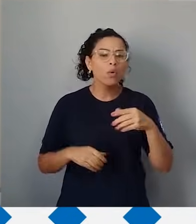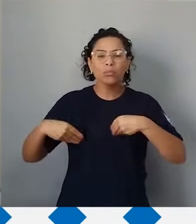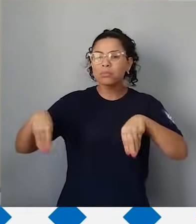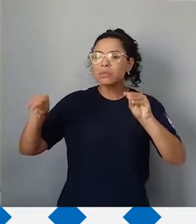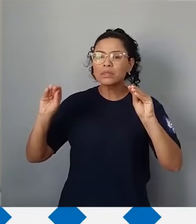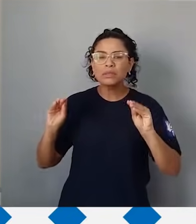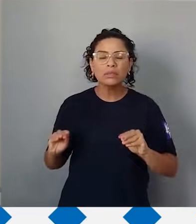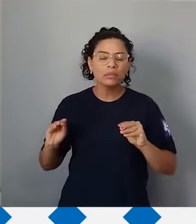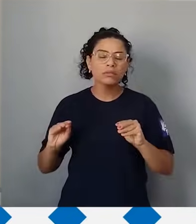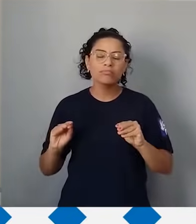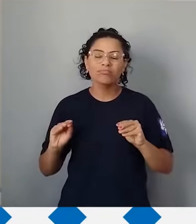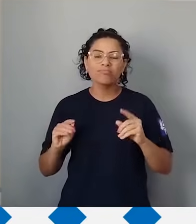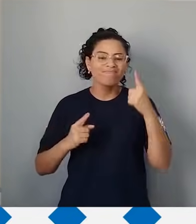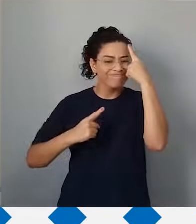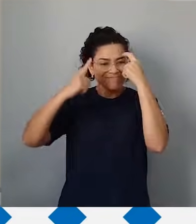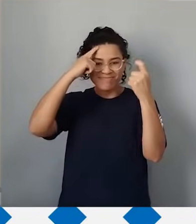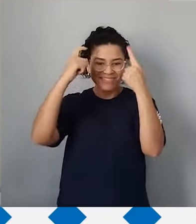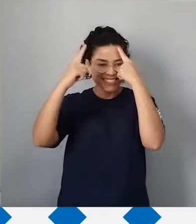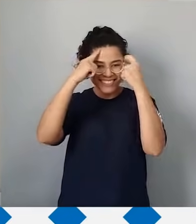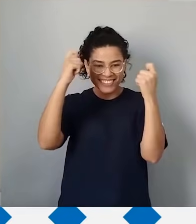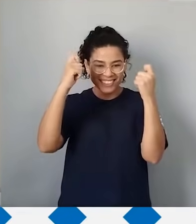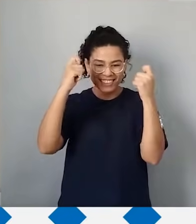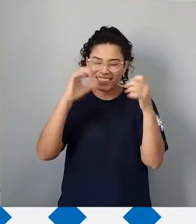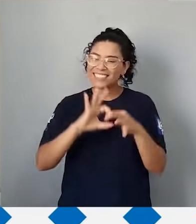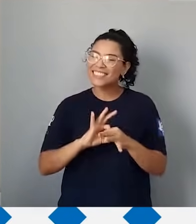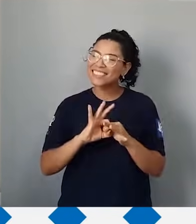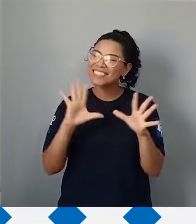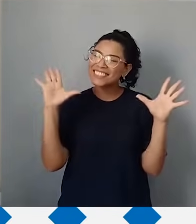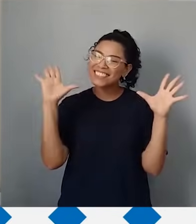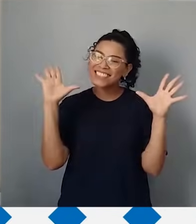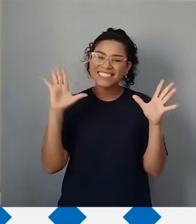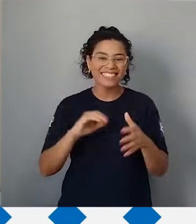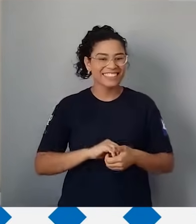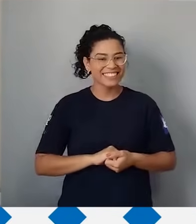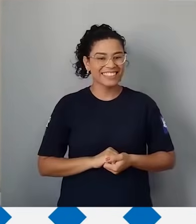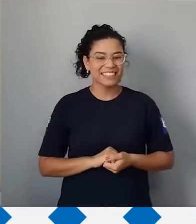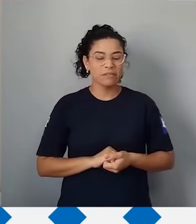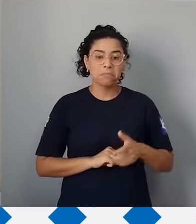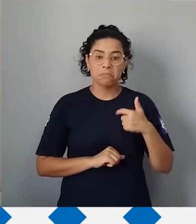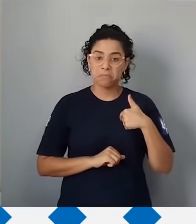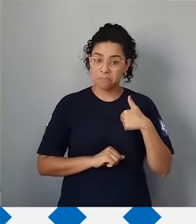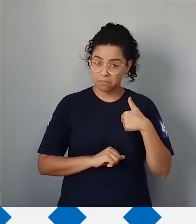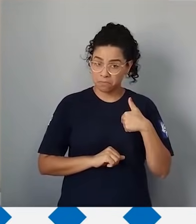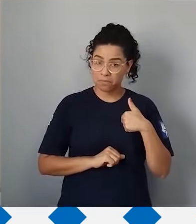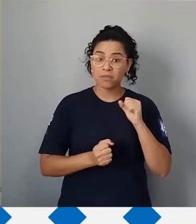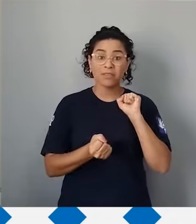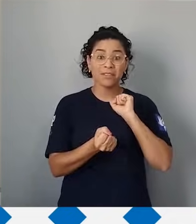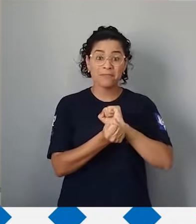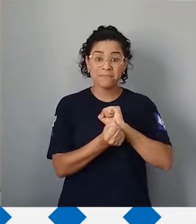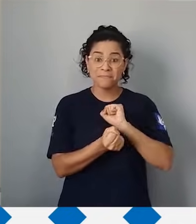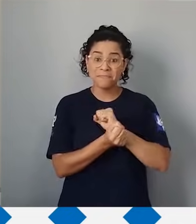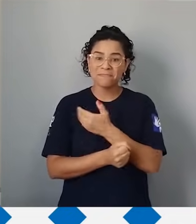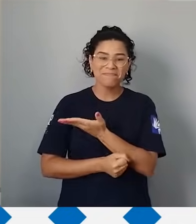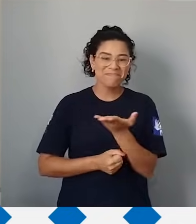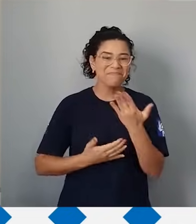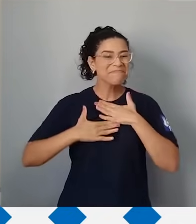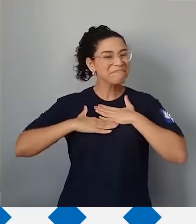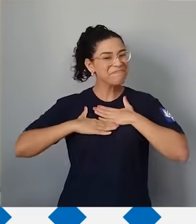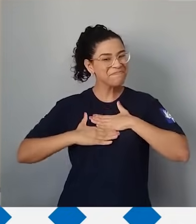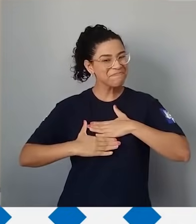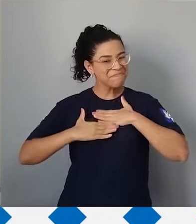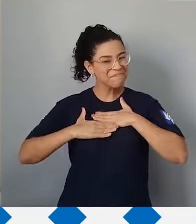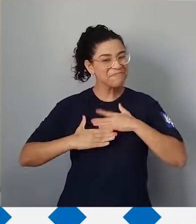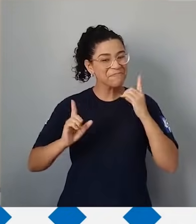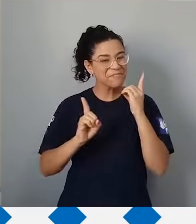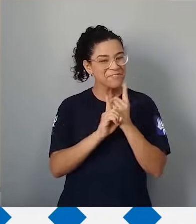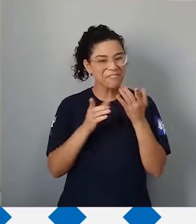pano branco, enfim, a imaginação vai longe. Eu espero que vocês tenham gostado do